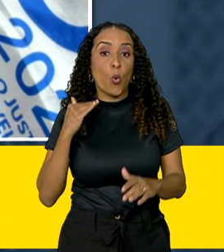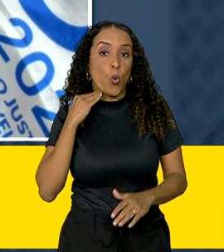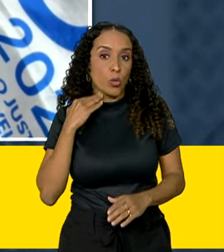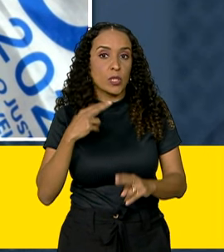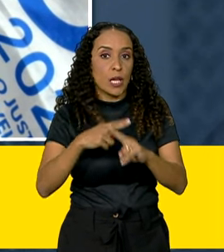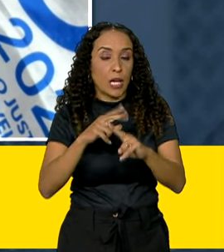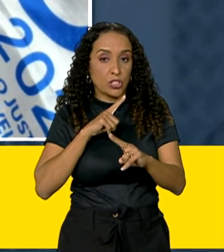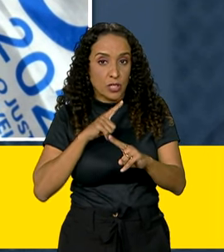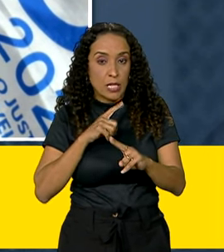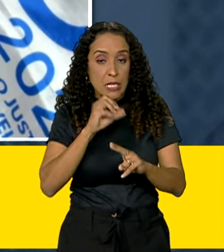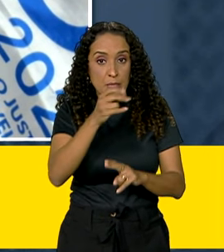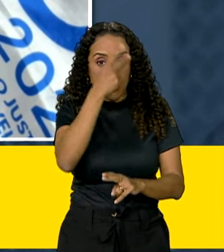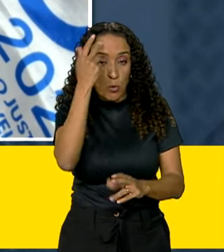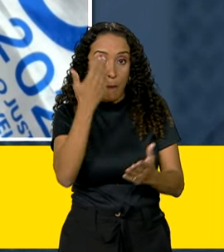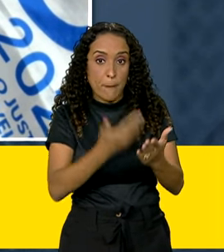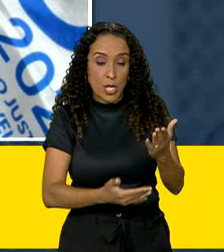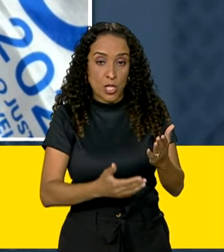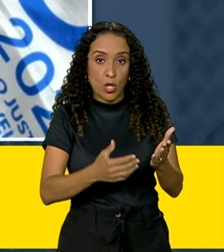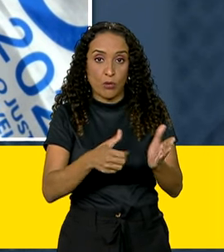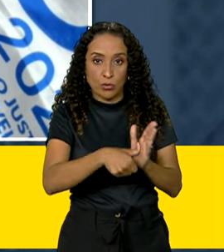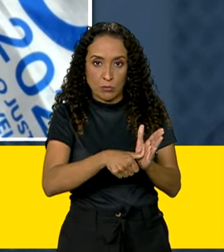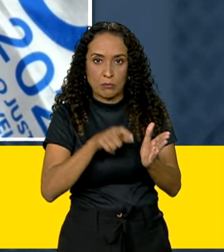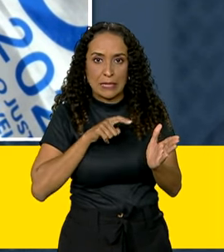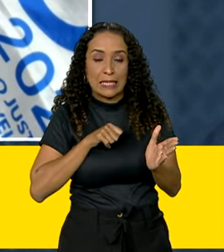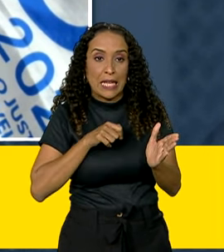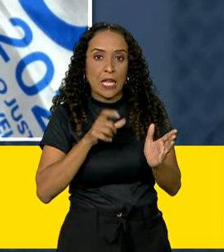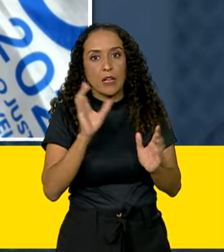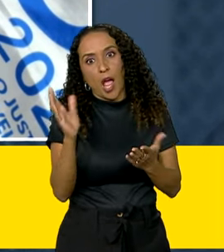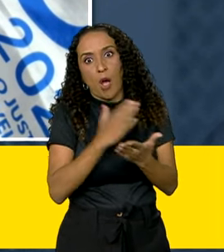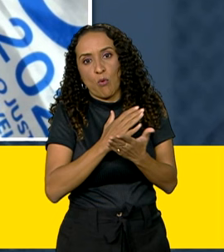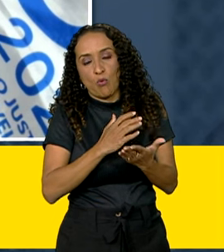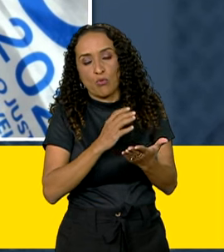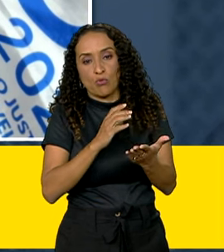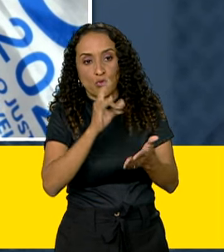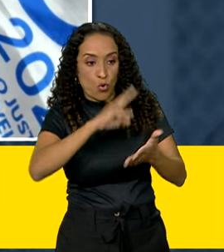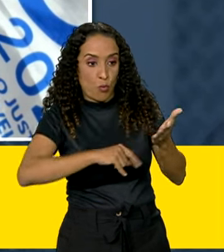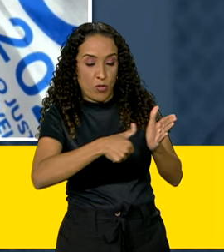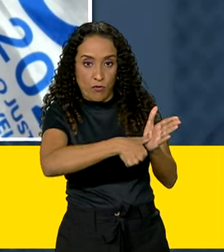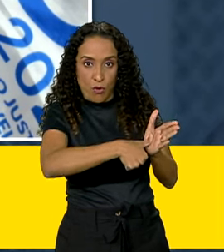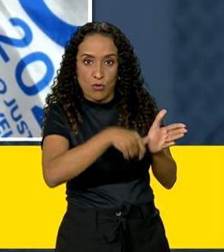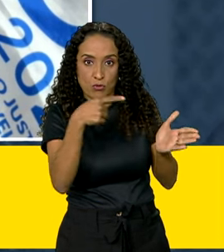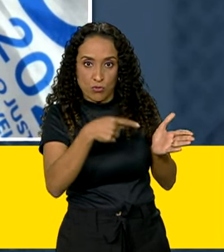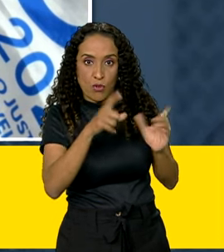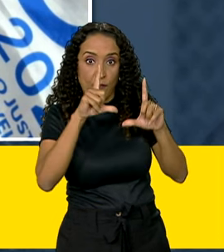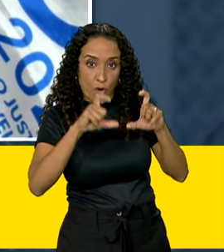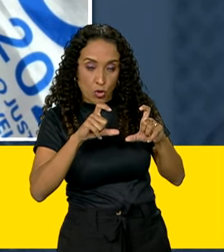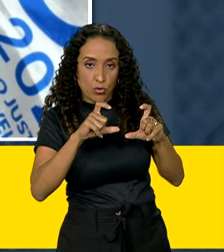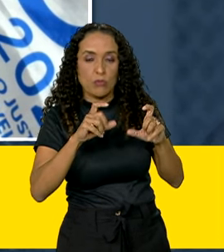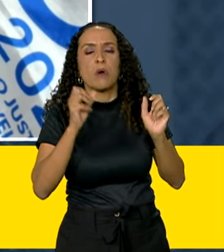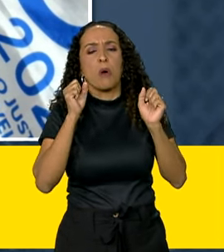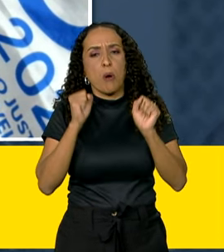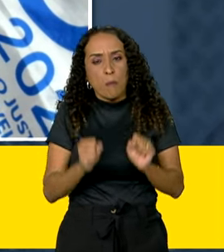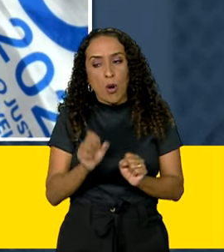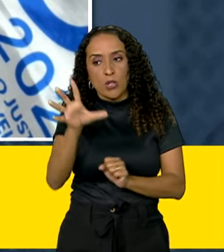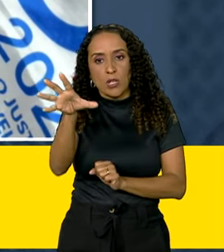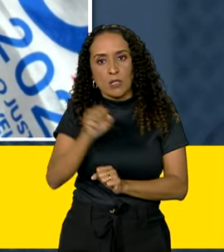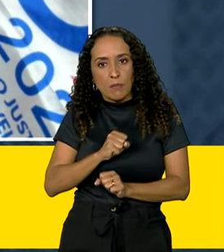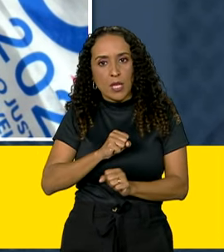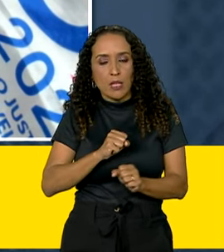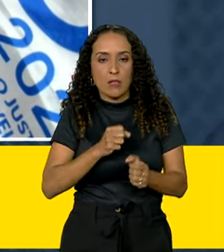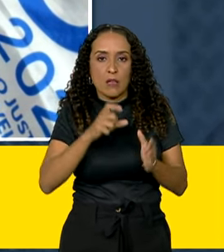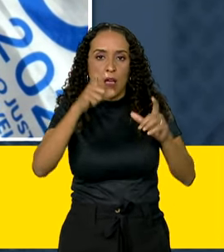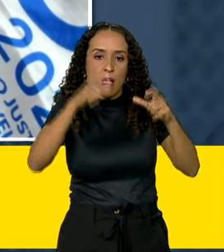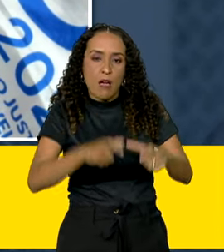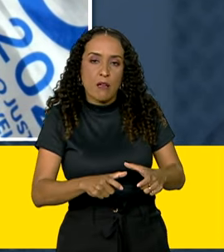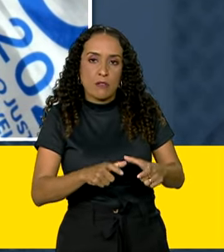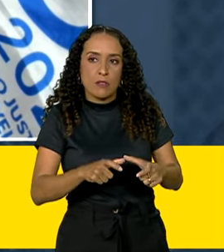perdeu o documento, mas tem o documento com foto, pode receber em uma agência bancária ou